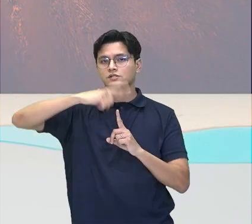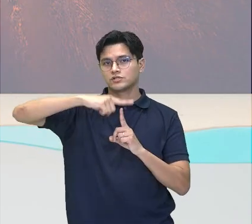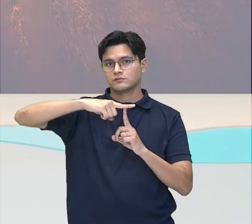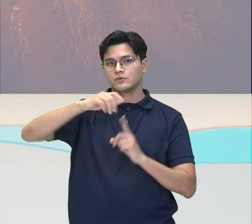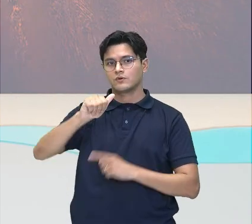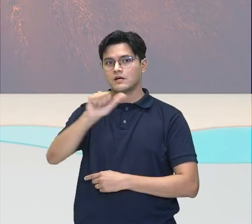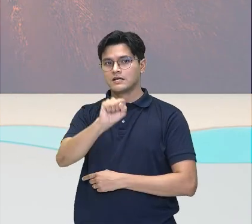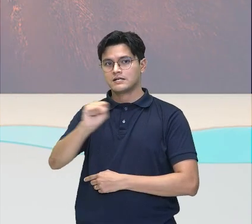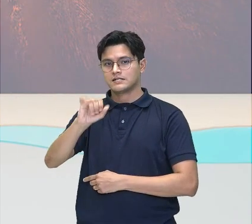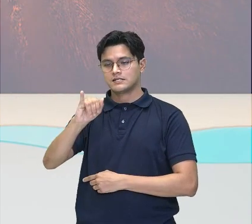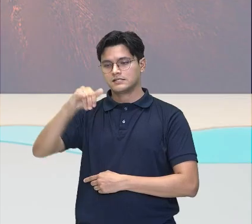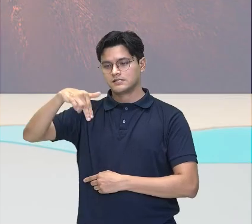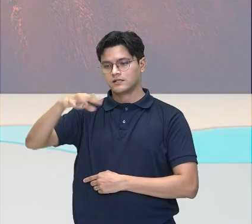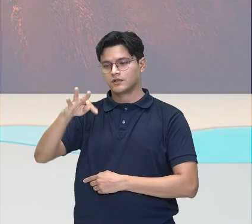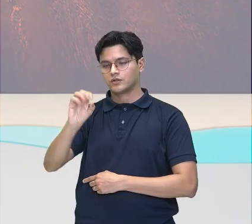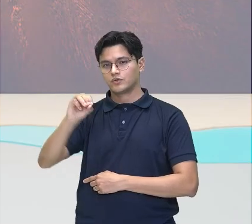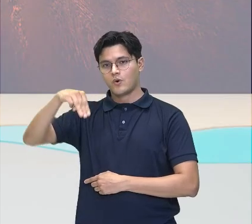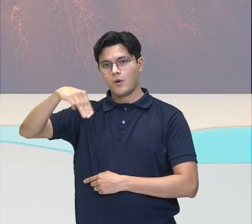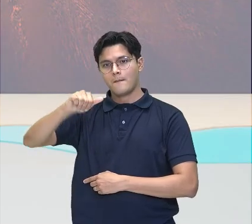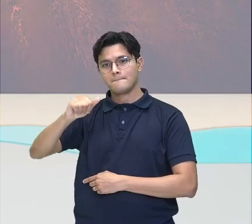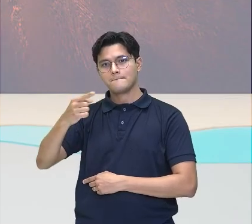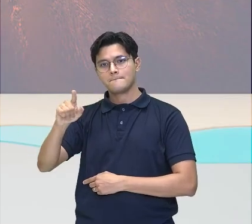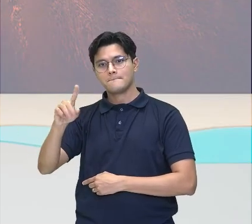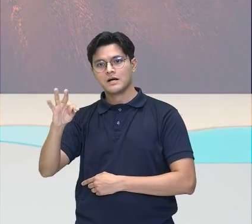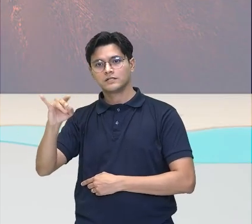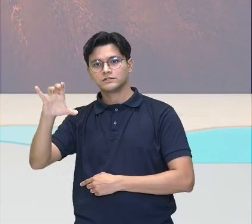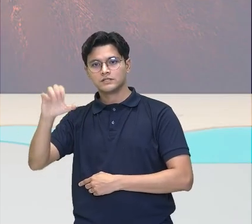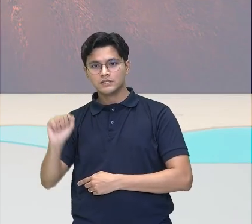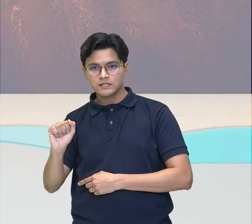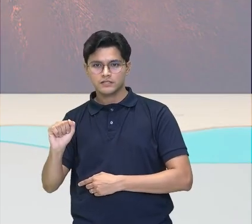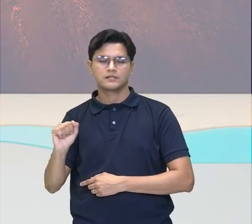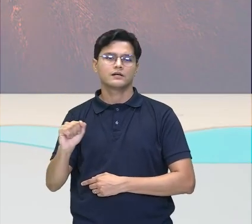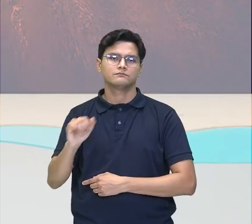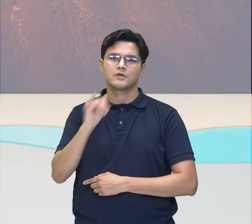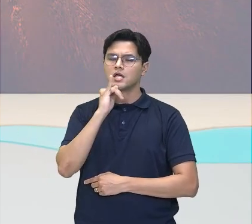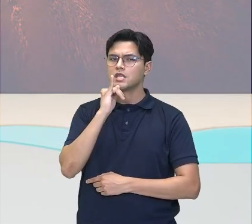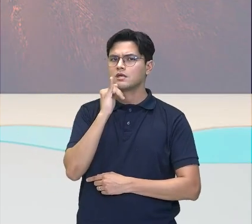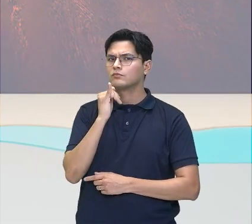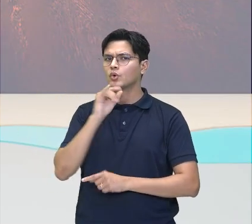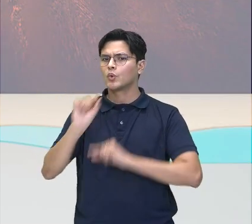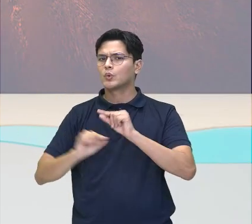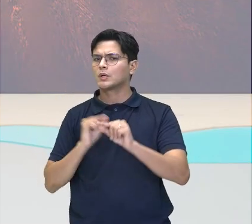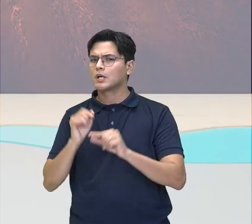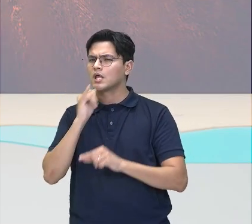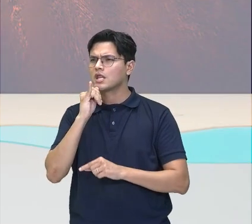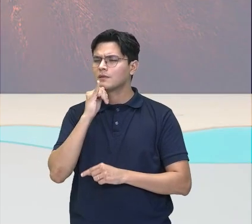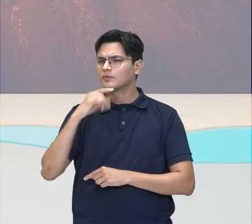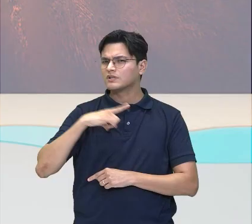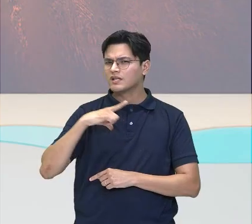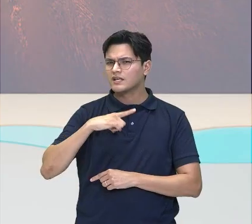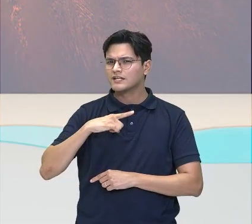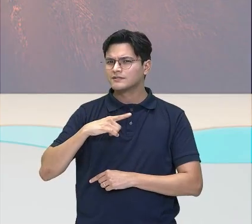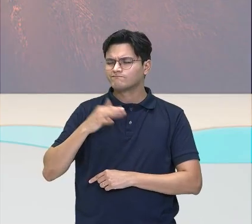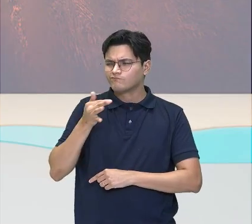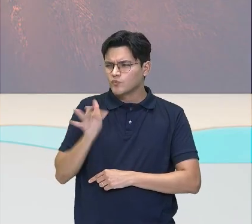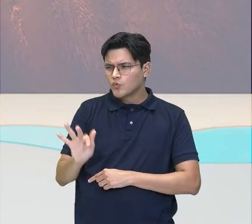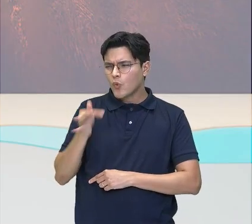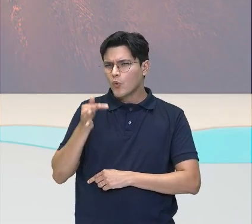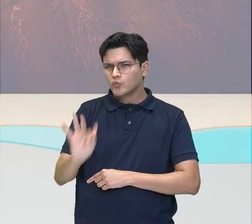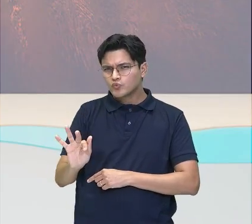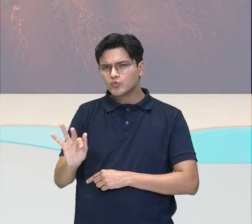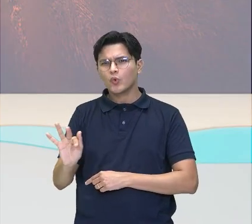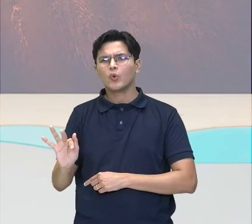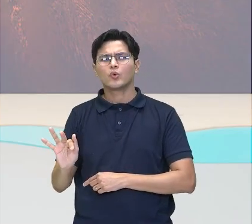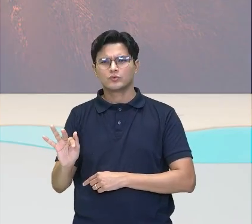mostrar, evidenciar, como outros problemas de saúde, essa dor aqui é característica da dislipidemia.